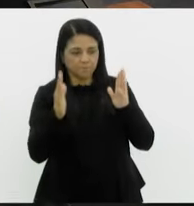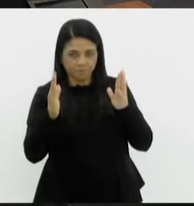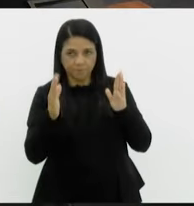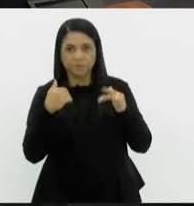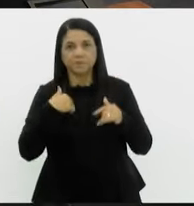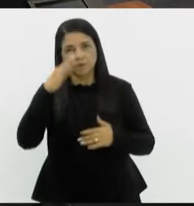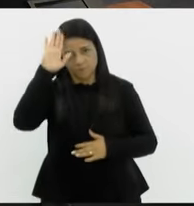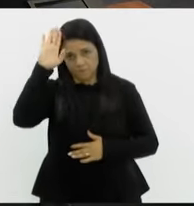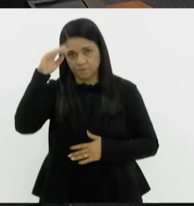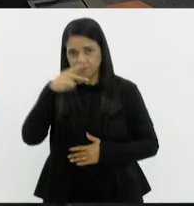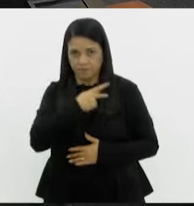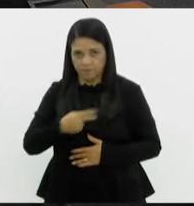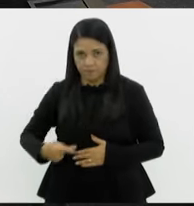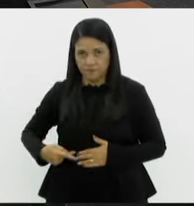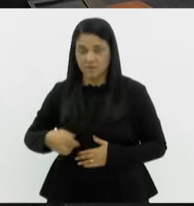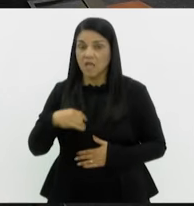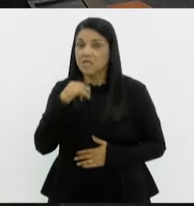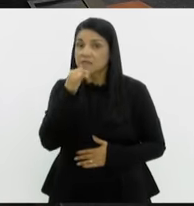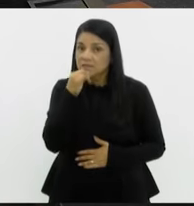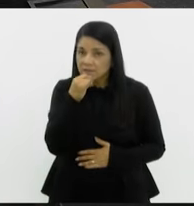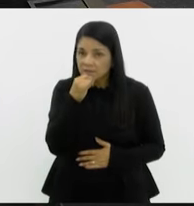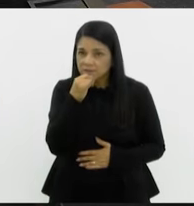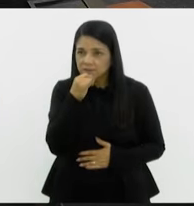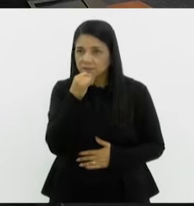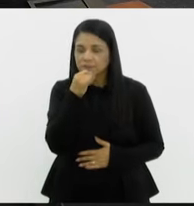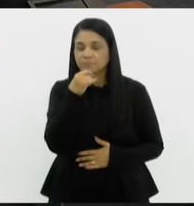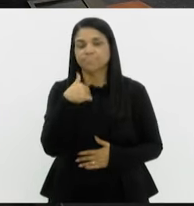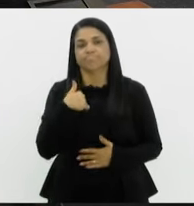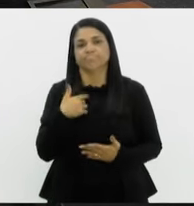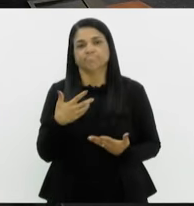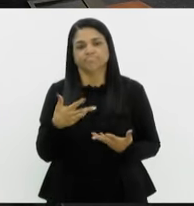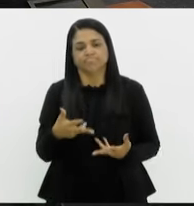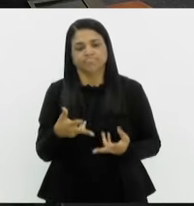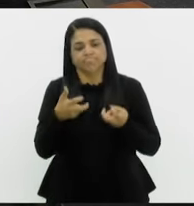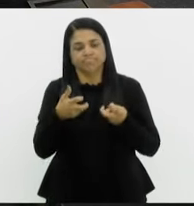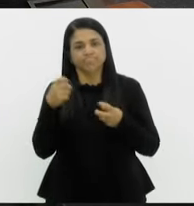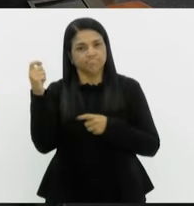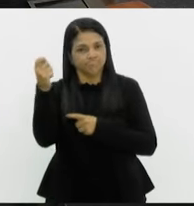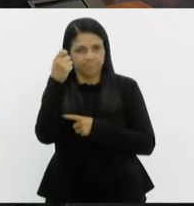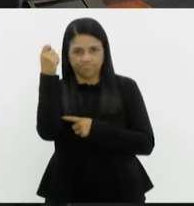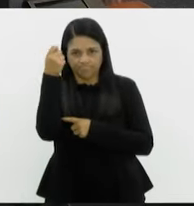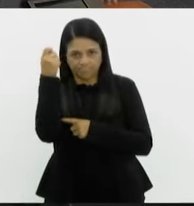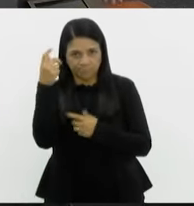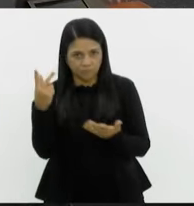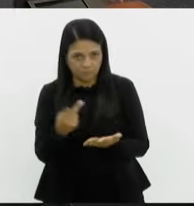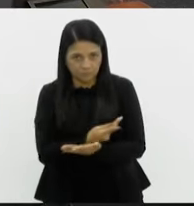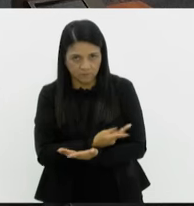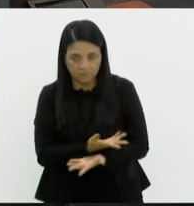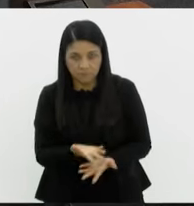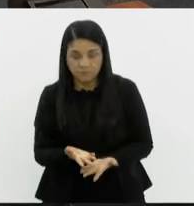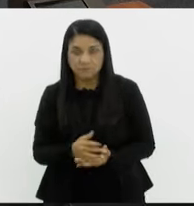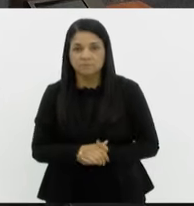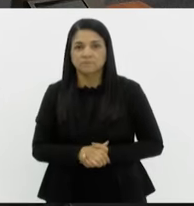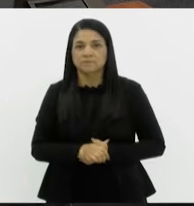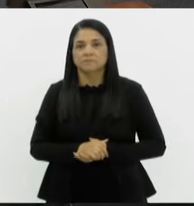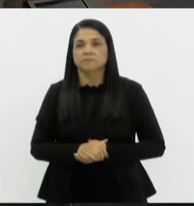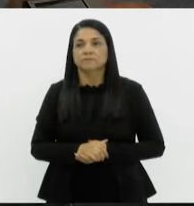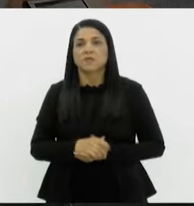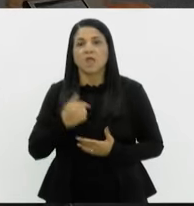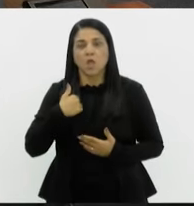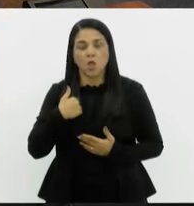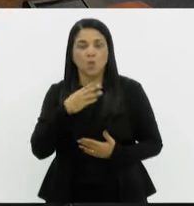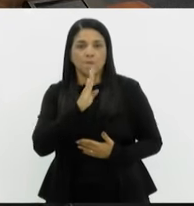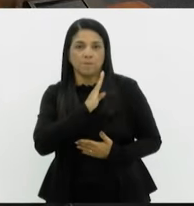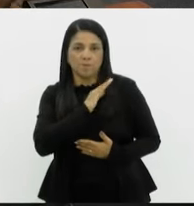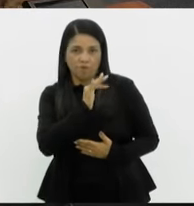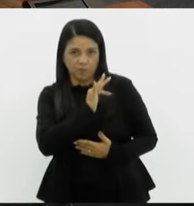presidente, é muito triste tudo que nós estamos vendo acontecendo no Rio Grande do Sul. Eu sou da Baixada